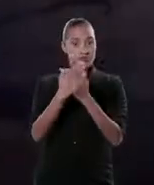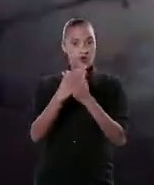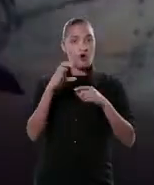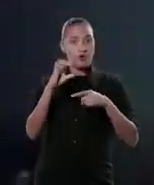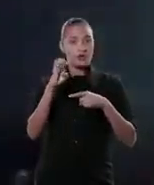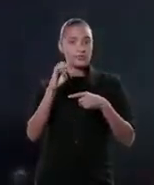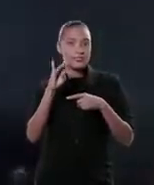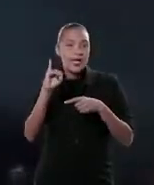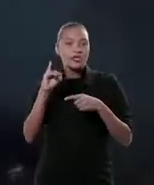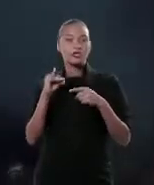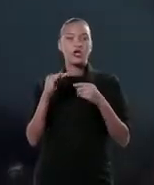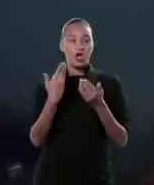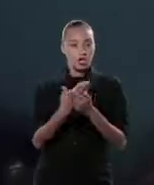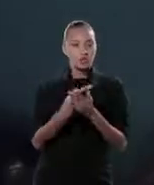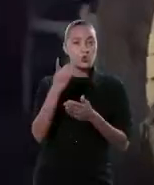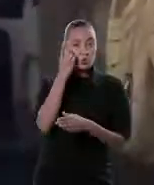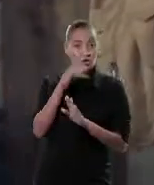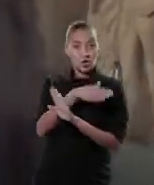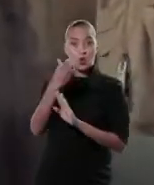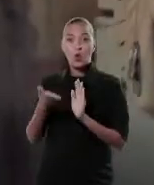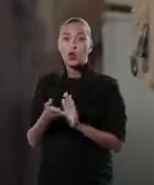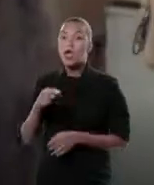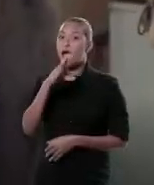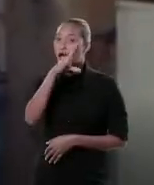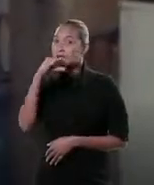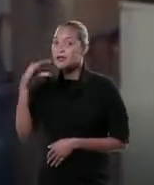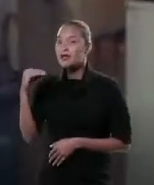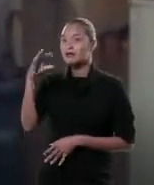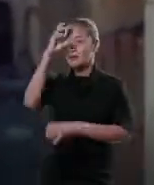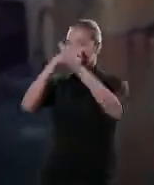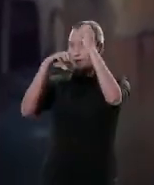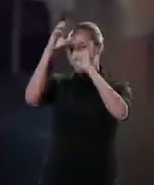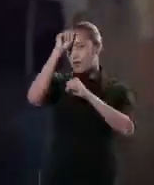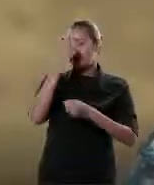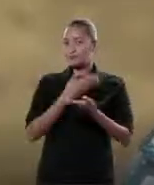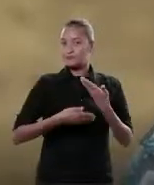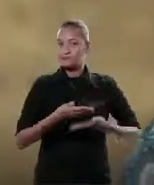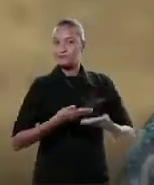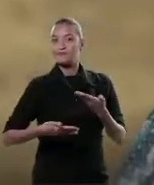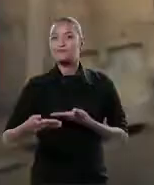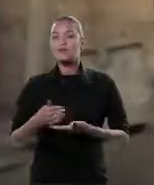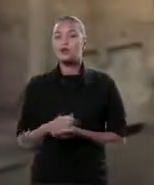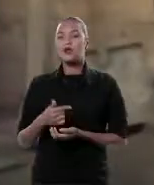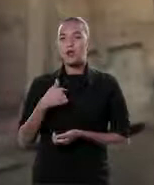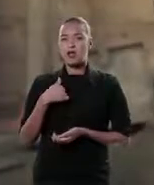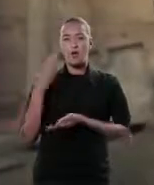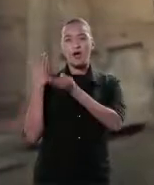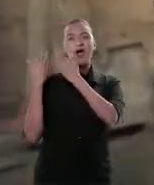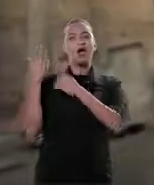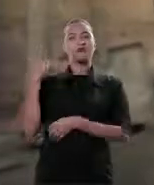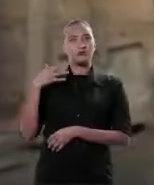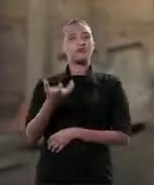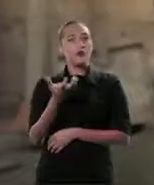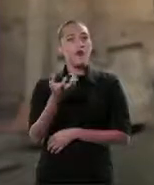A escola 7, o tempo integral, para mim serve muito para isso. A criança passa o dia na escola, aprendendo, interagindo, né? Eu gostaria